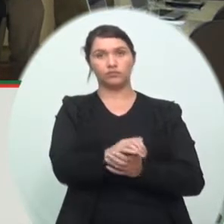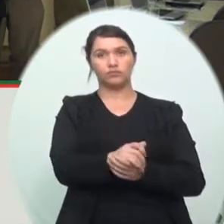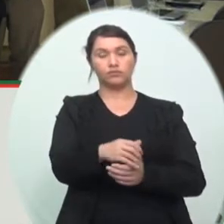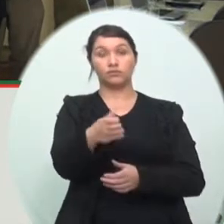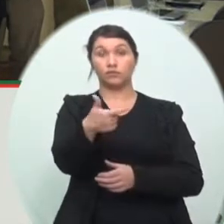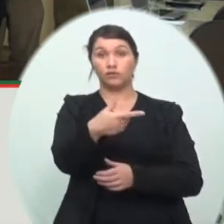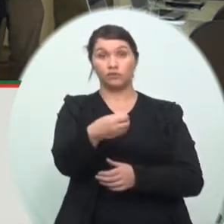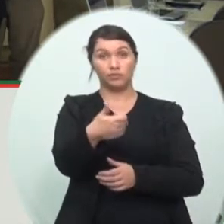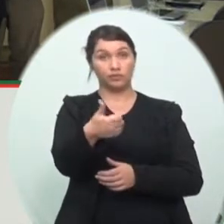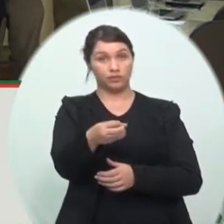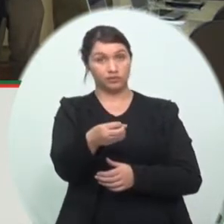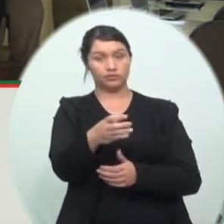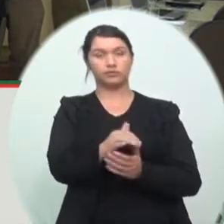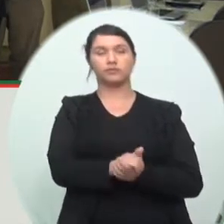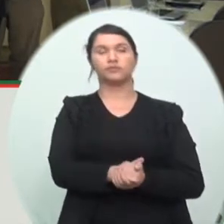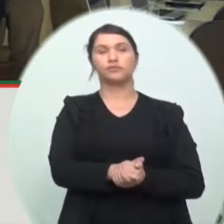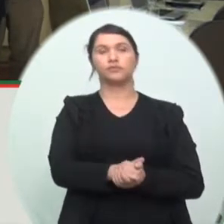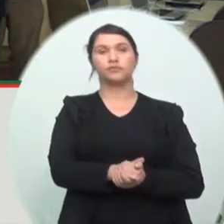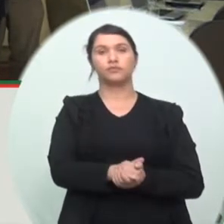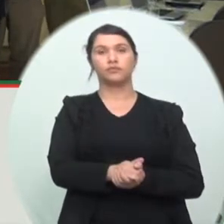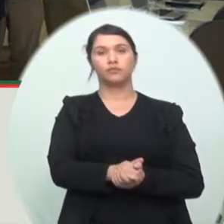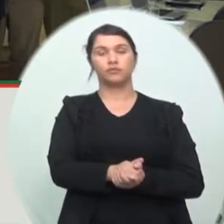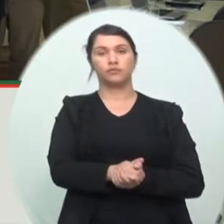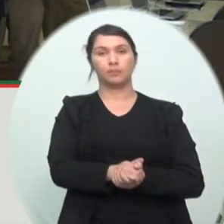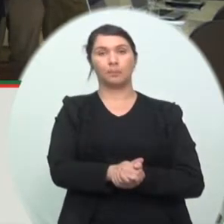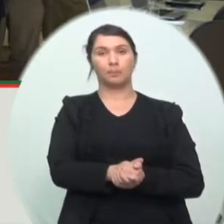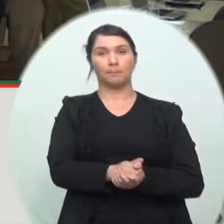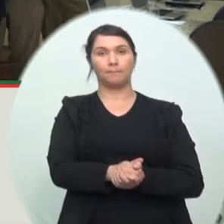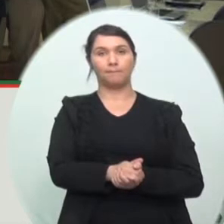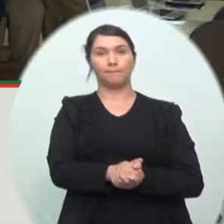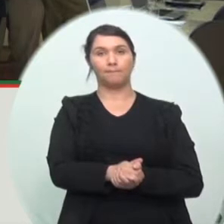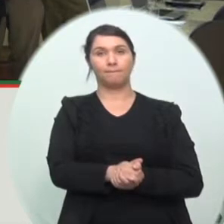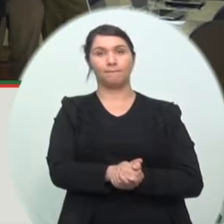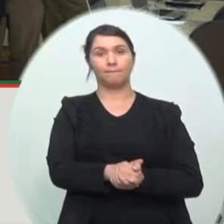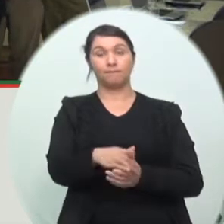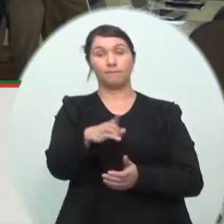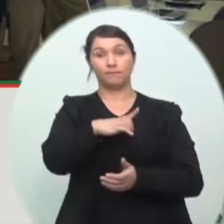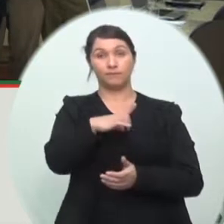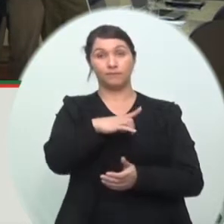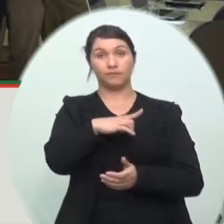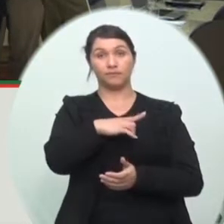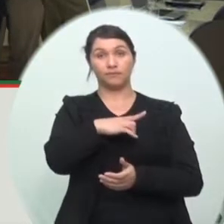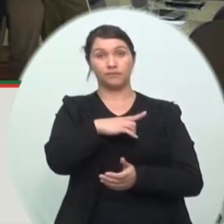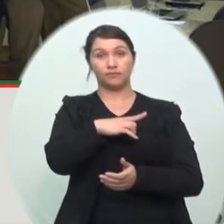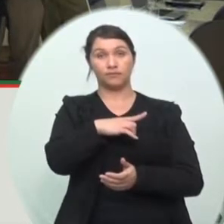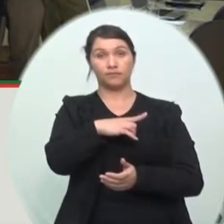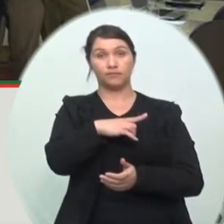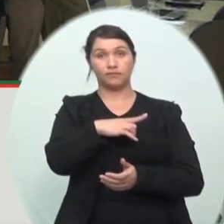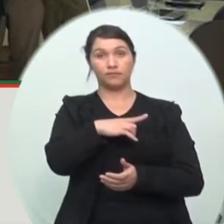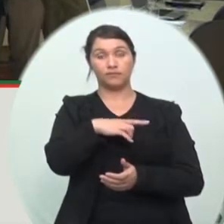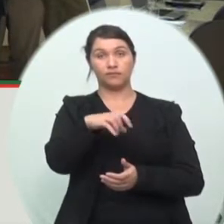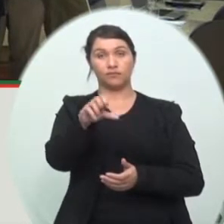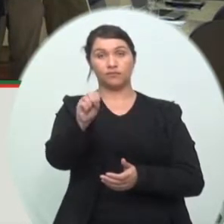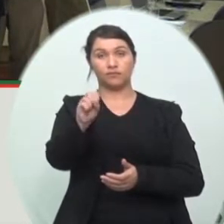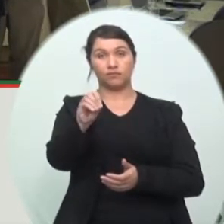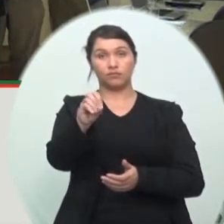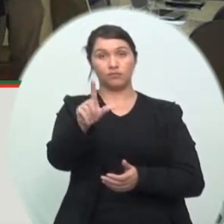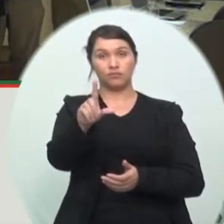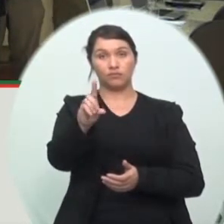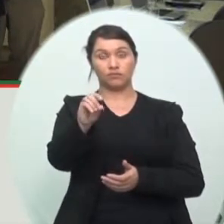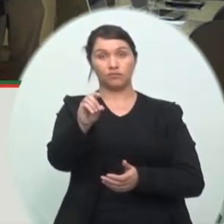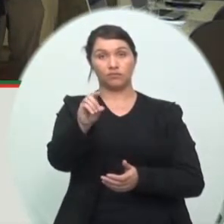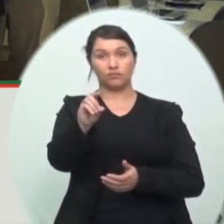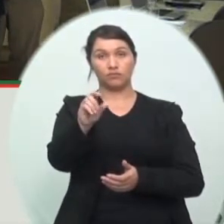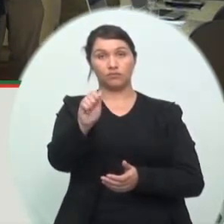2010, nós tivemos uma promoção de soldados a cabo, uma transformação de realidade jamais